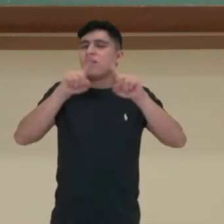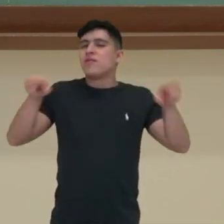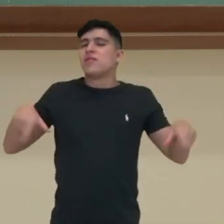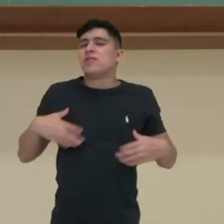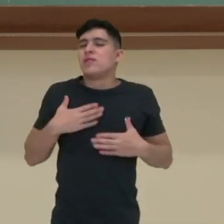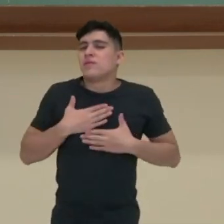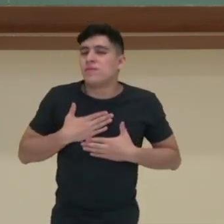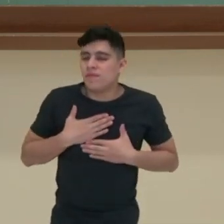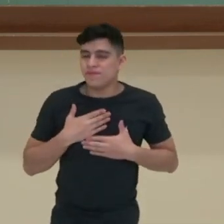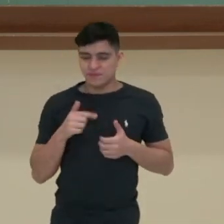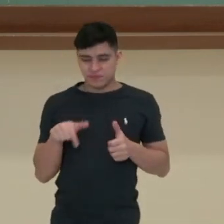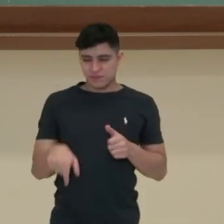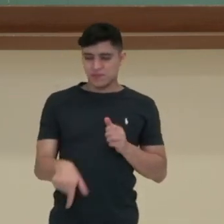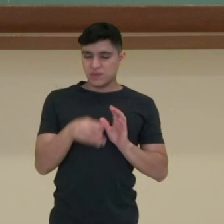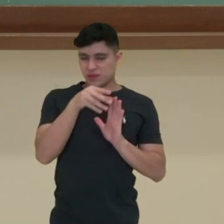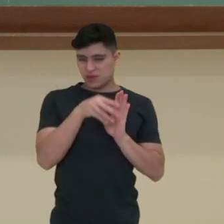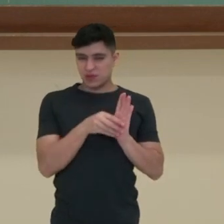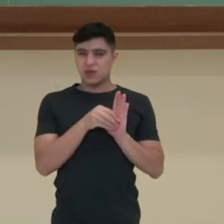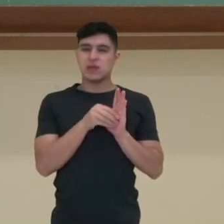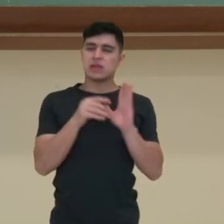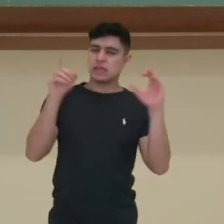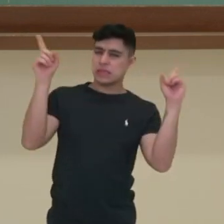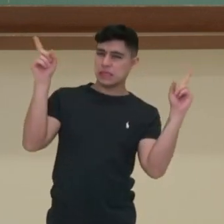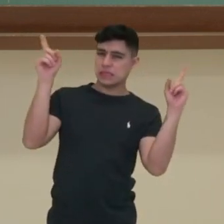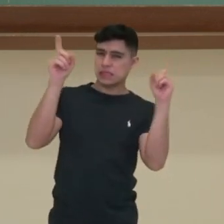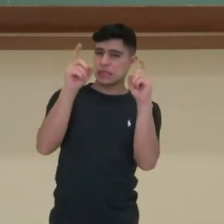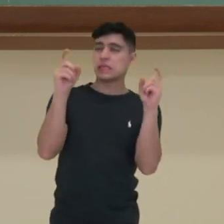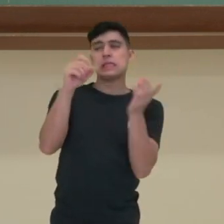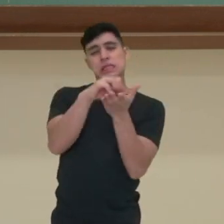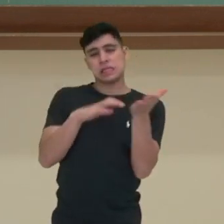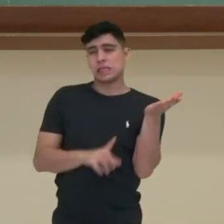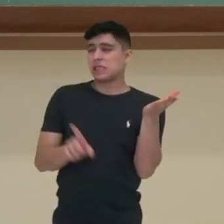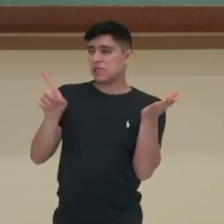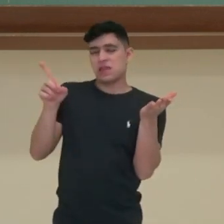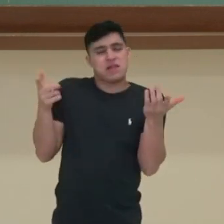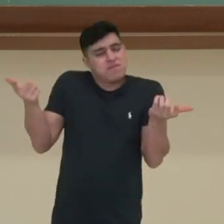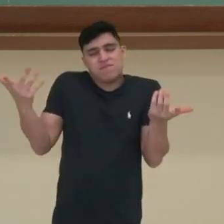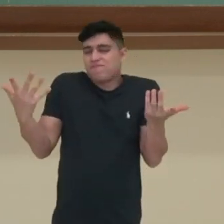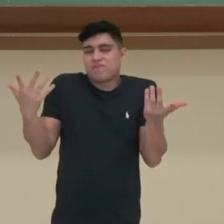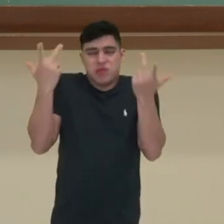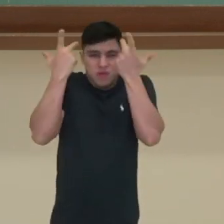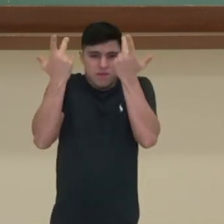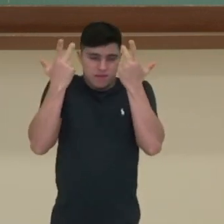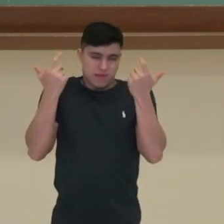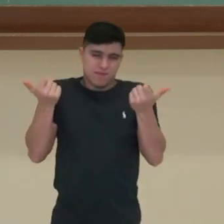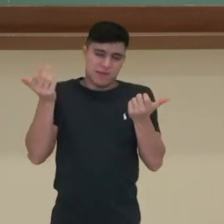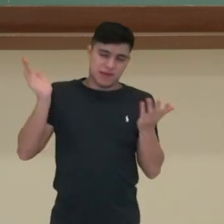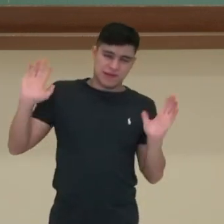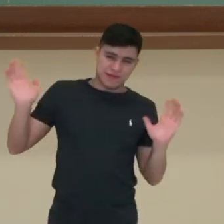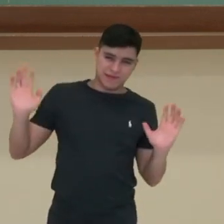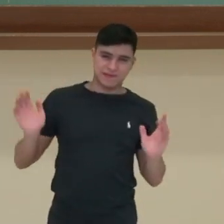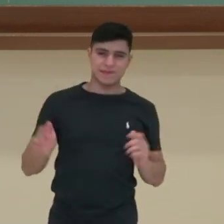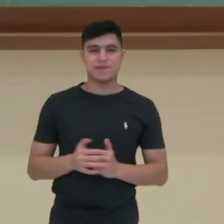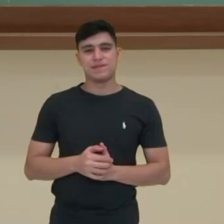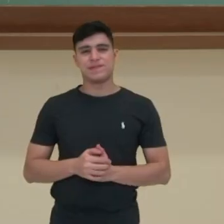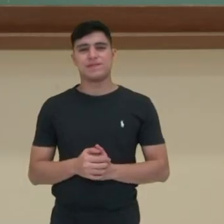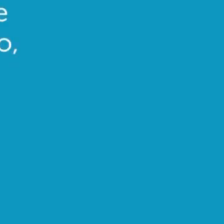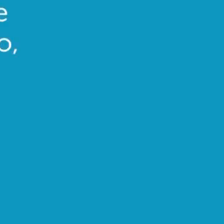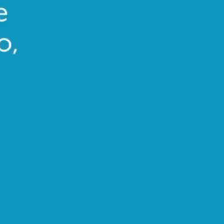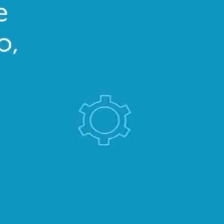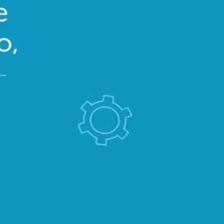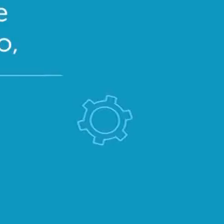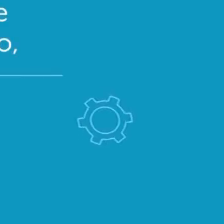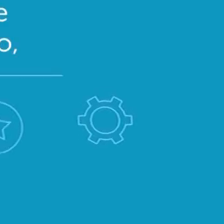desse assunto, tá? Desculpe a dificuldade dele, mas faz parte, né? E até uma próxima. Valeu, gente. Obrigado. Tchau, tchau.